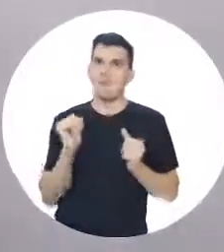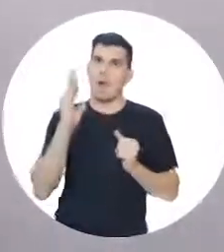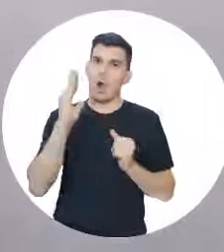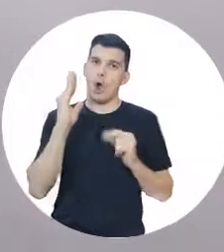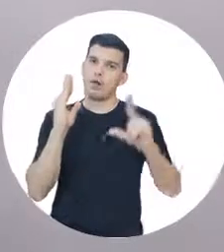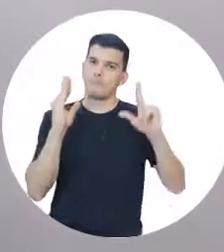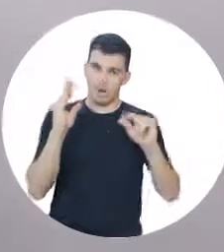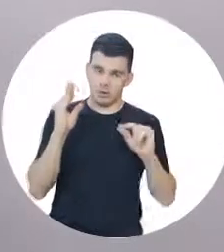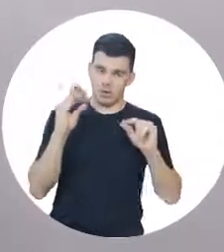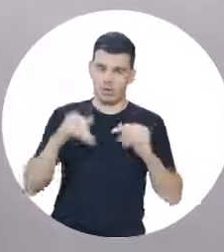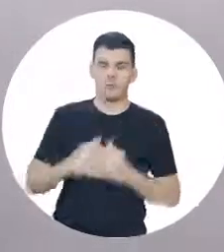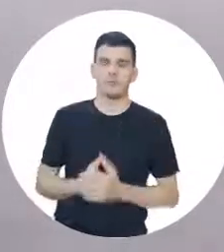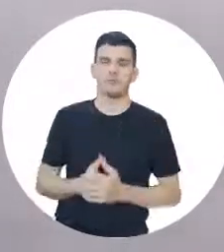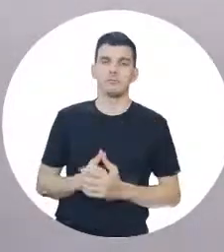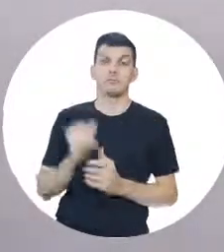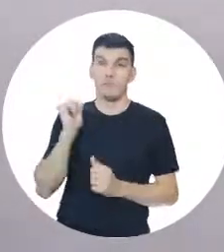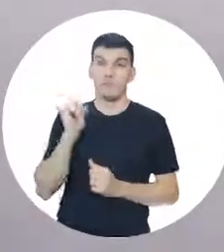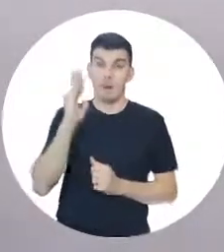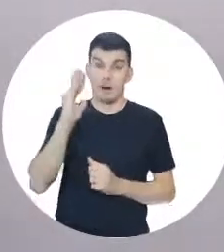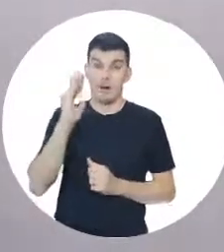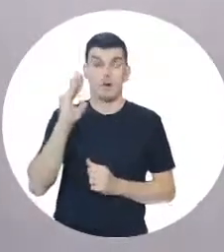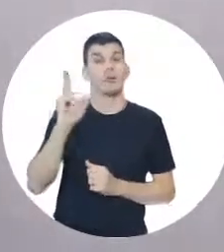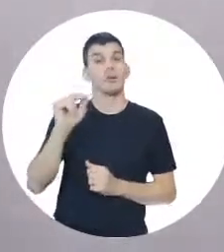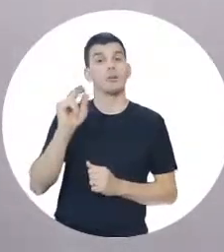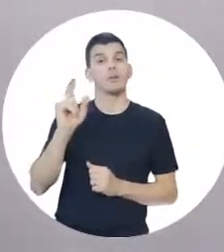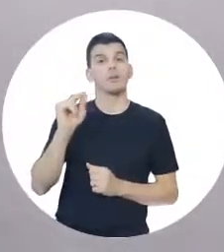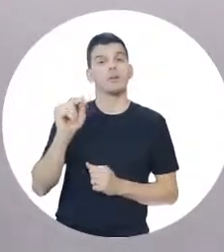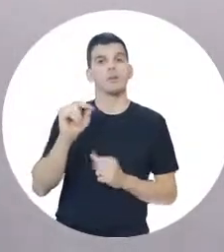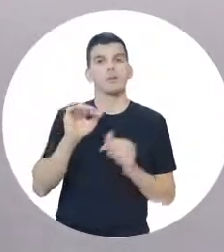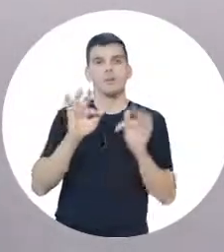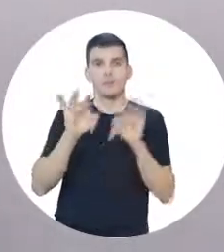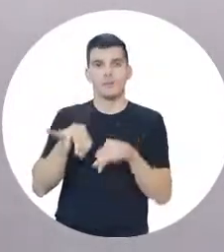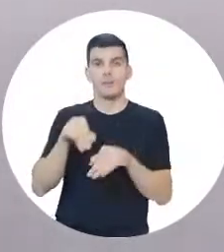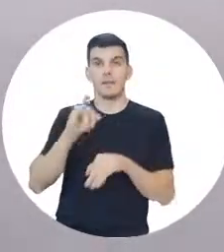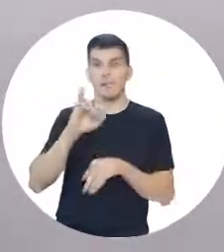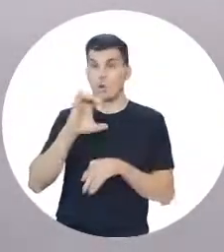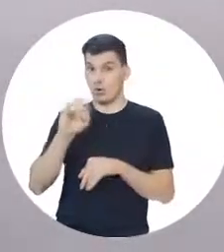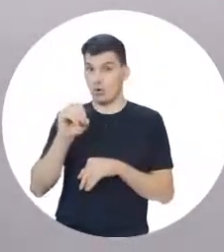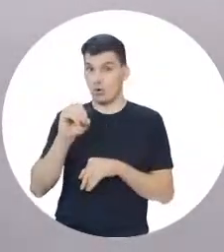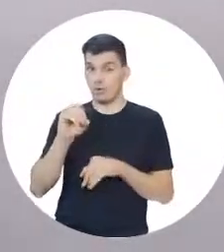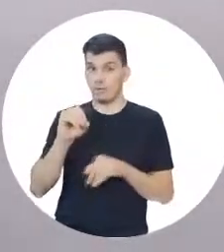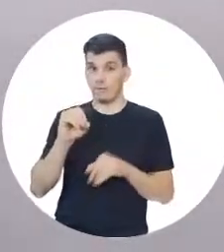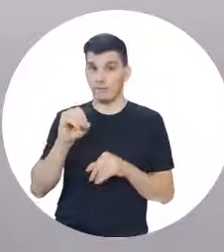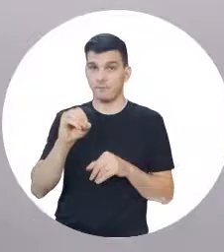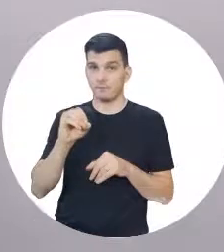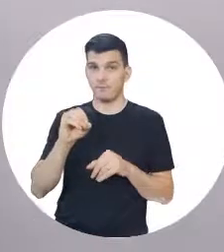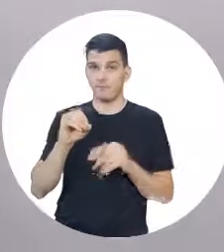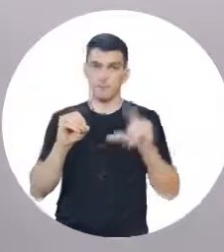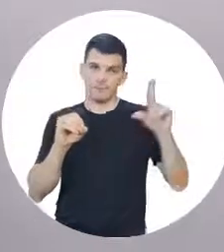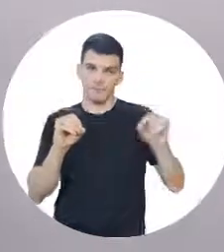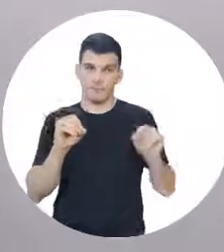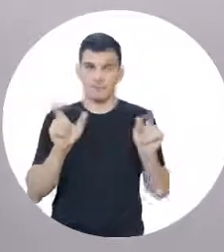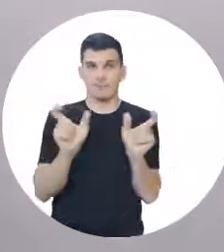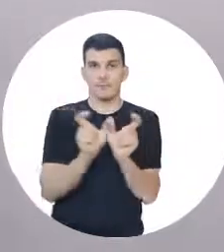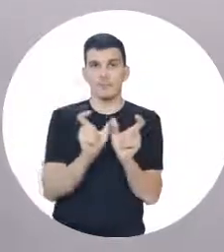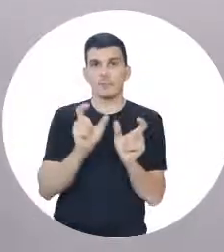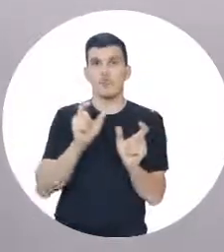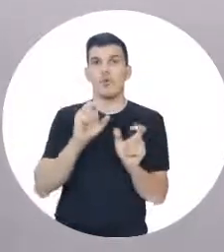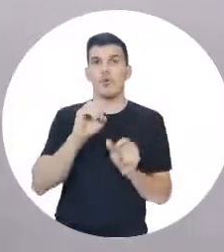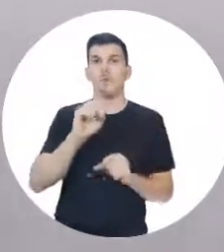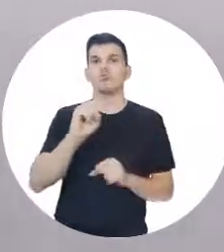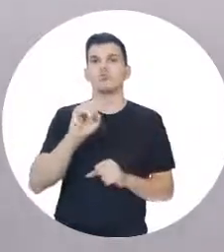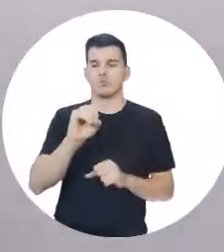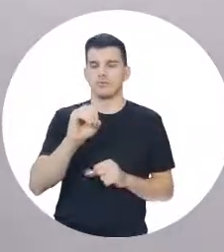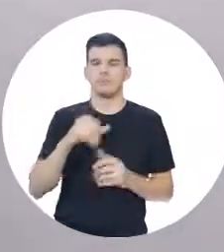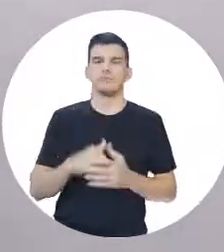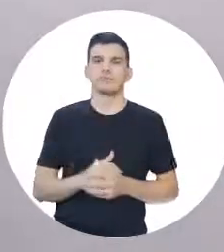o maior e o menor. O maior NOX, terminação ico, o menor NOX,